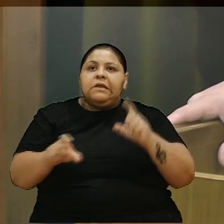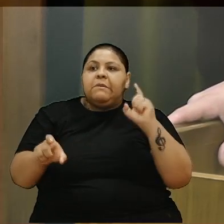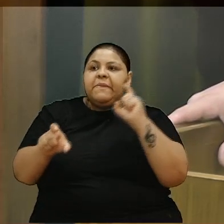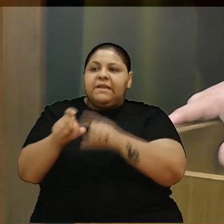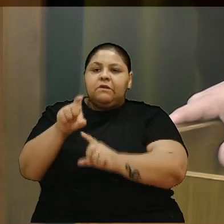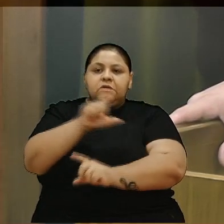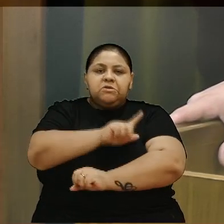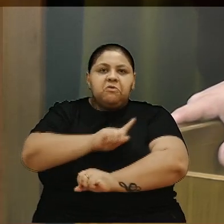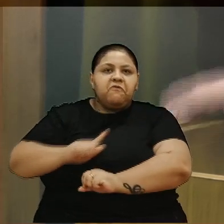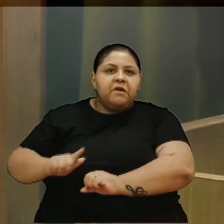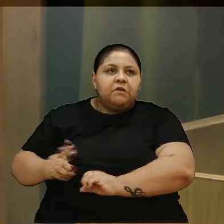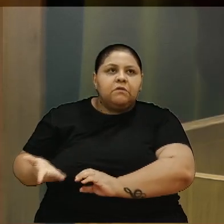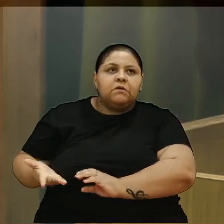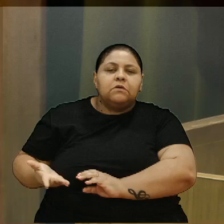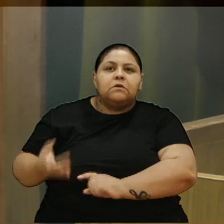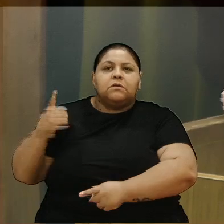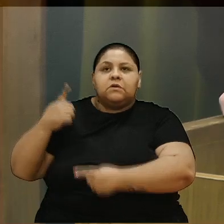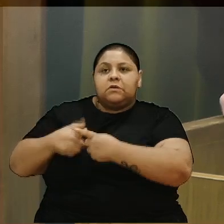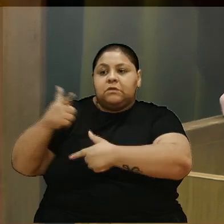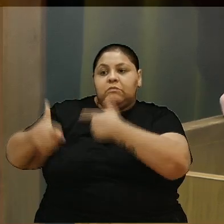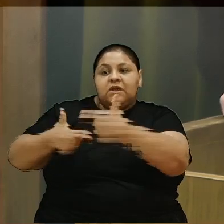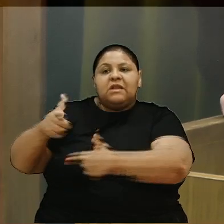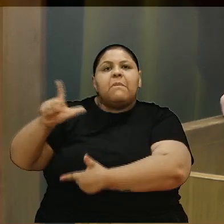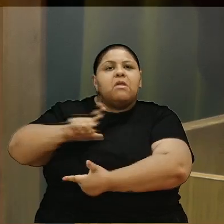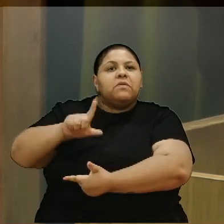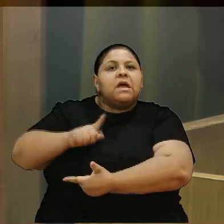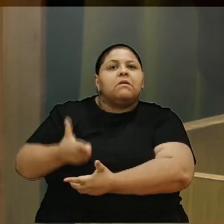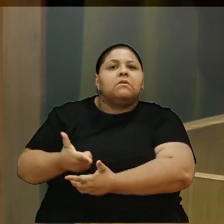desgoverno. Porque trabalho tem.